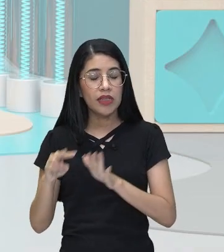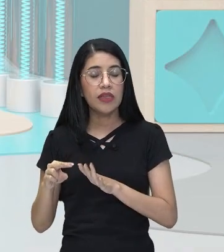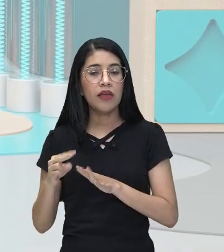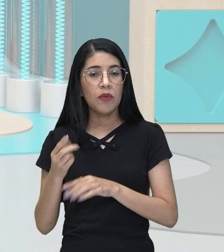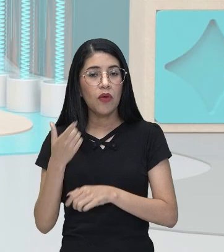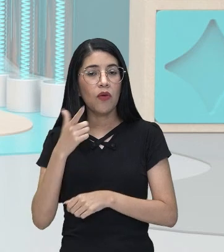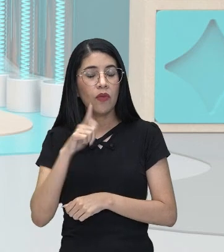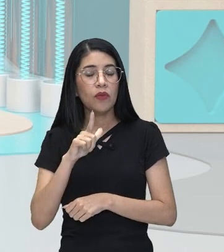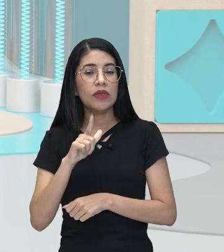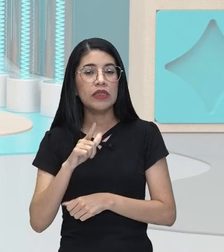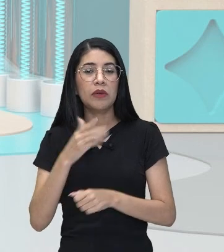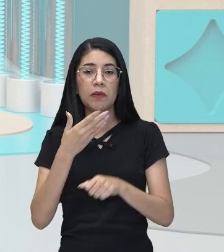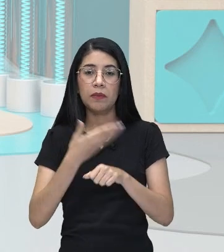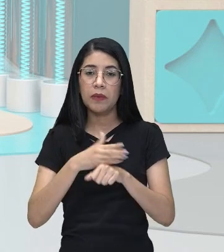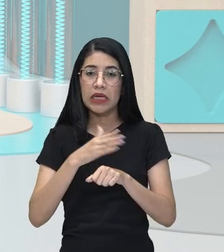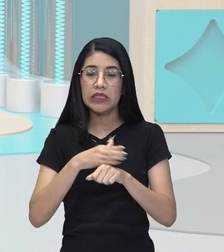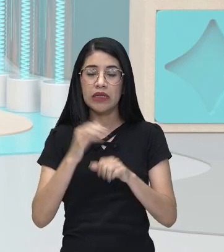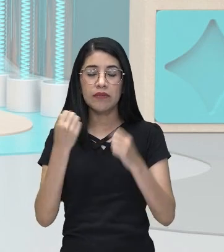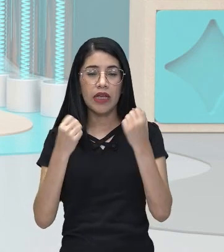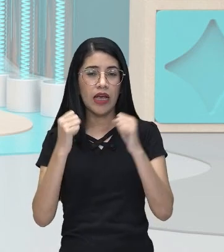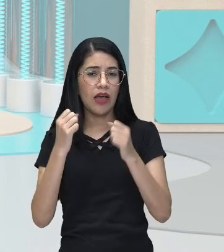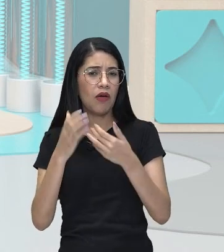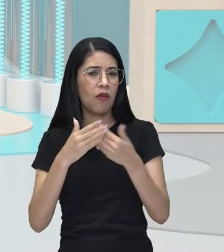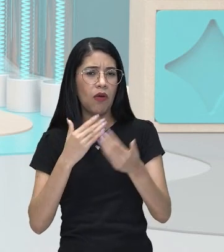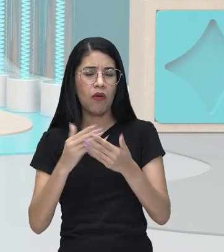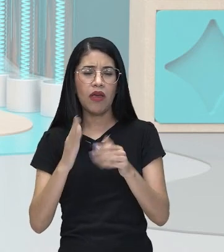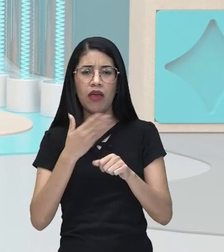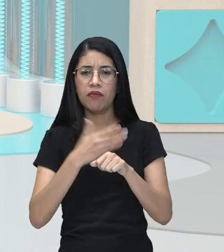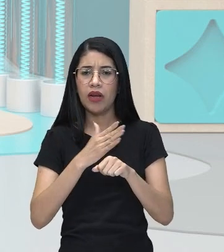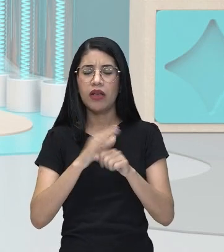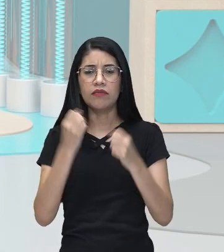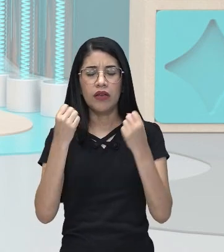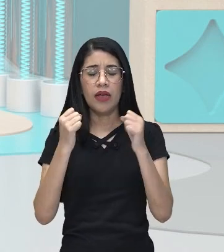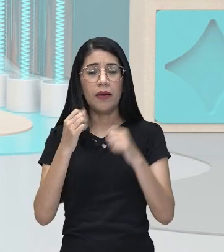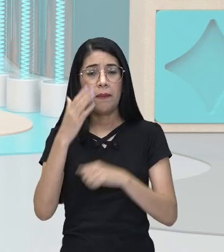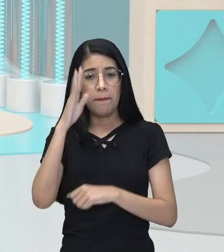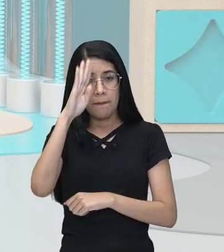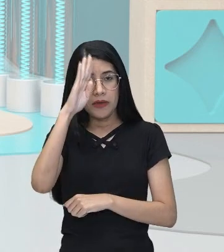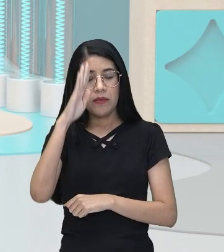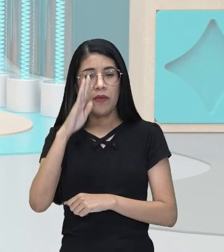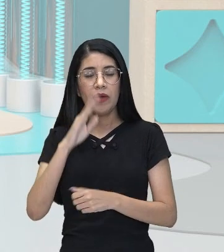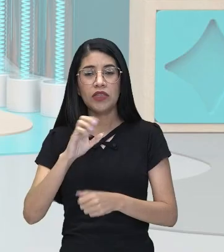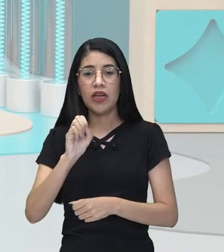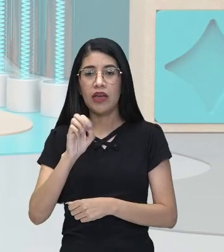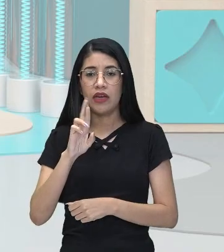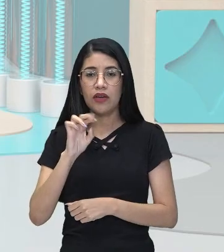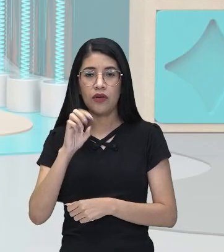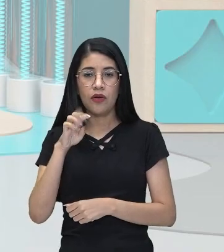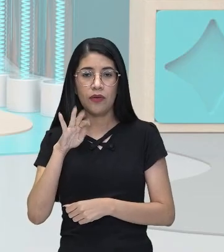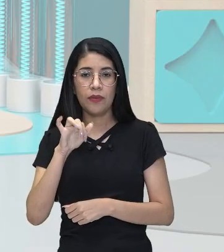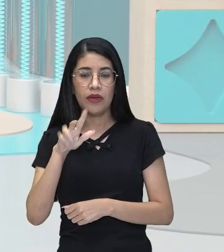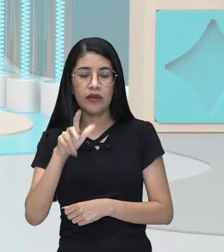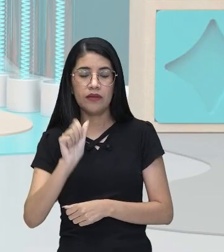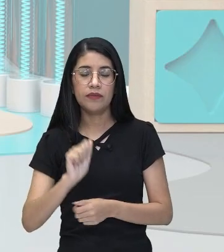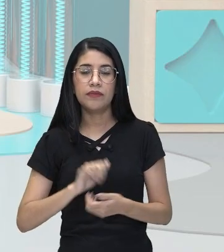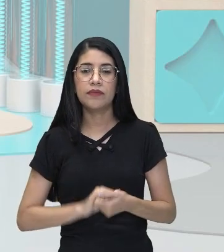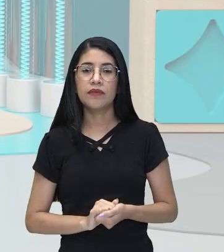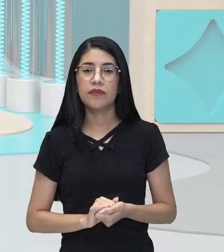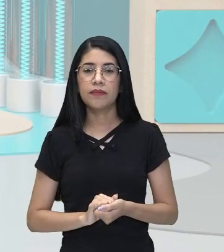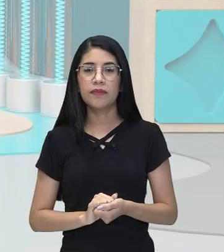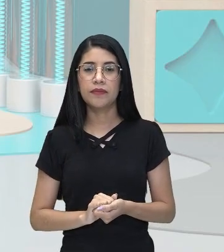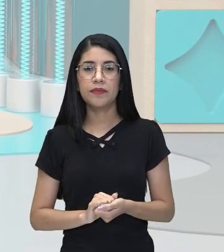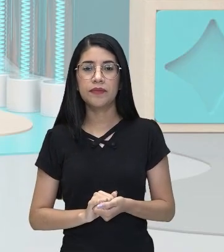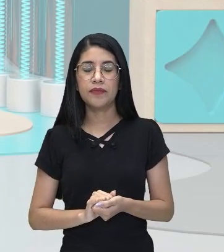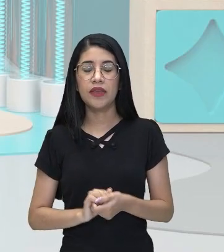bom também praticar aí, independente da atividade. De preferência, a parte aeróbica, tá bom? Um próximo aí, ó,